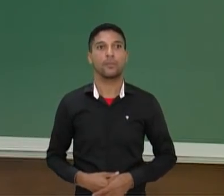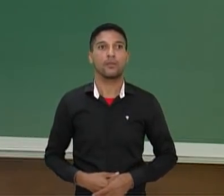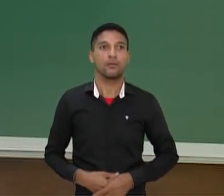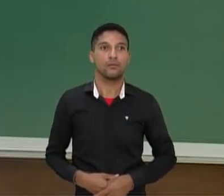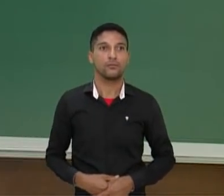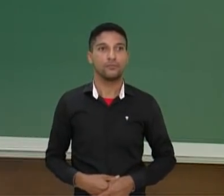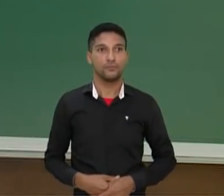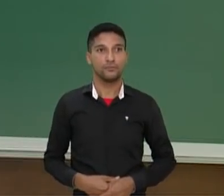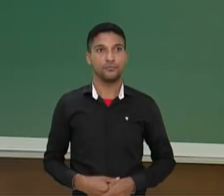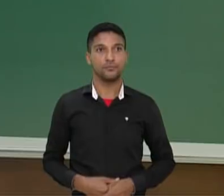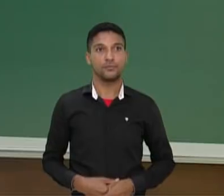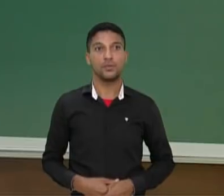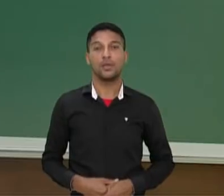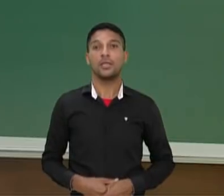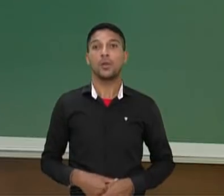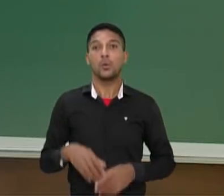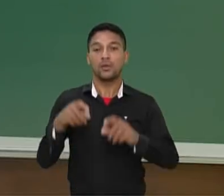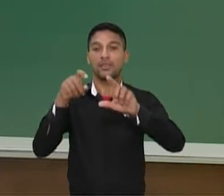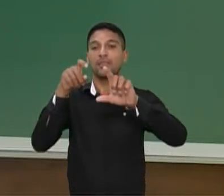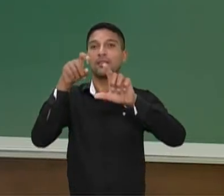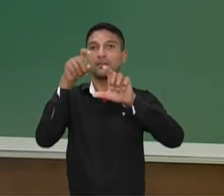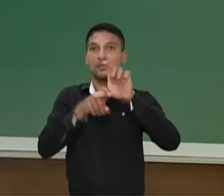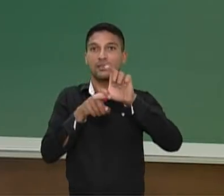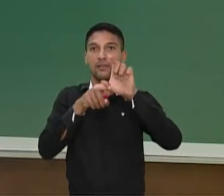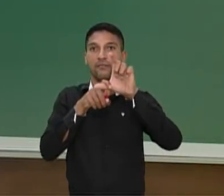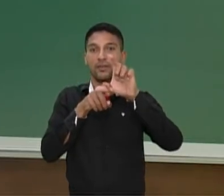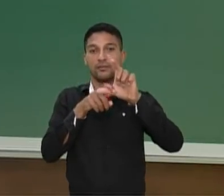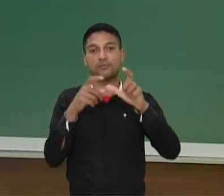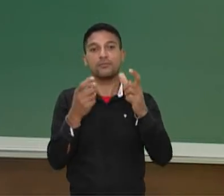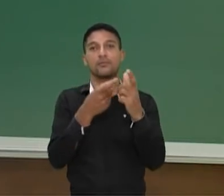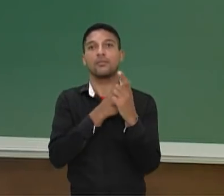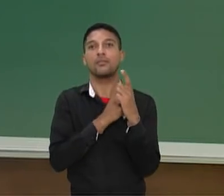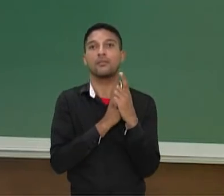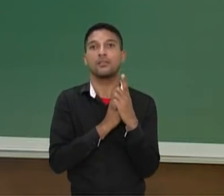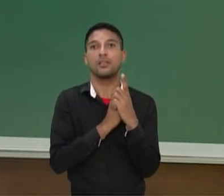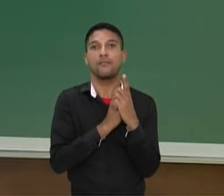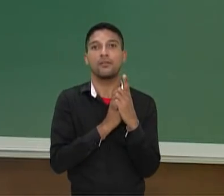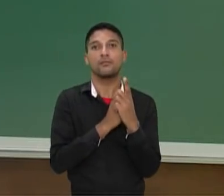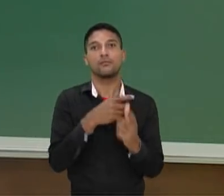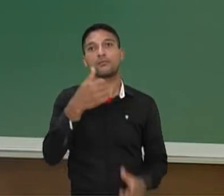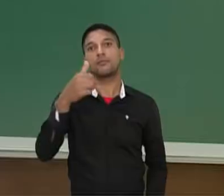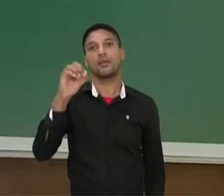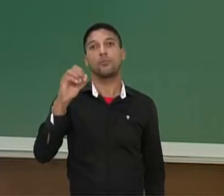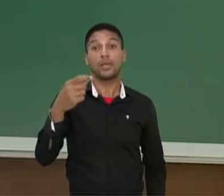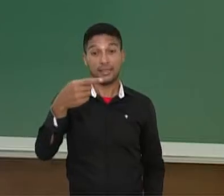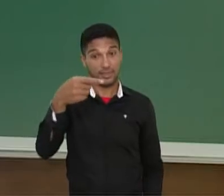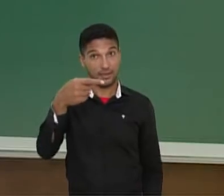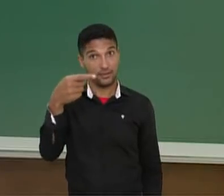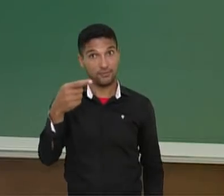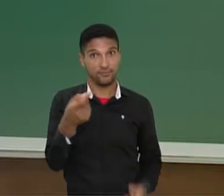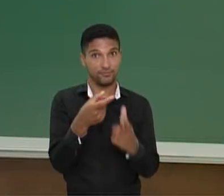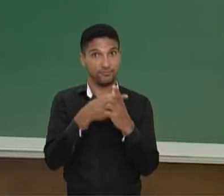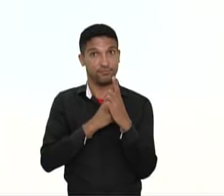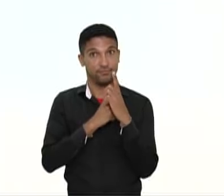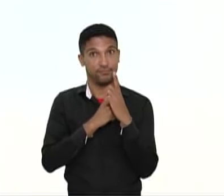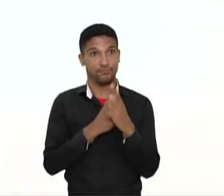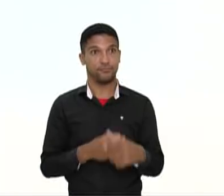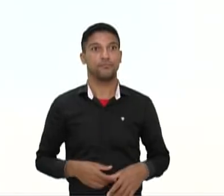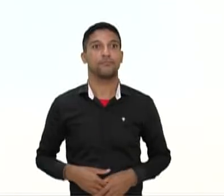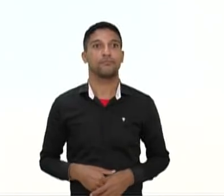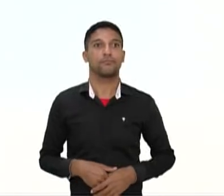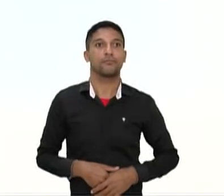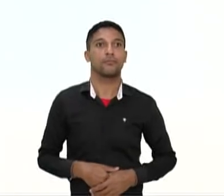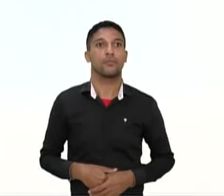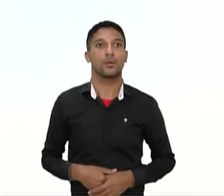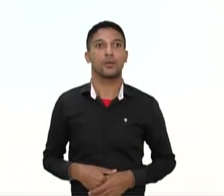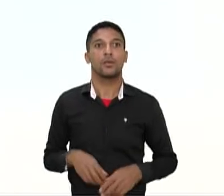5. Então, autor, estou devendo 10. Então, o perímetro é 24x menos 10. Vai ficar